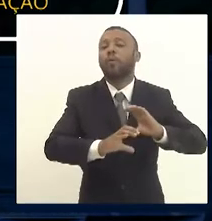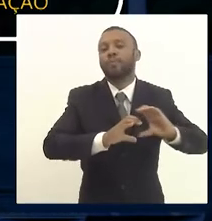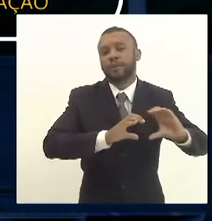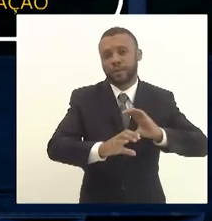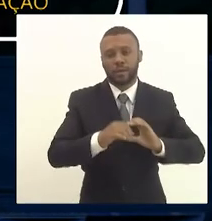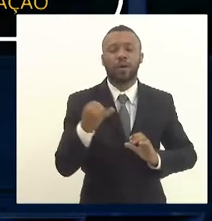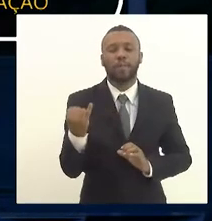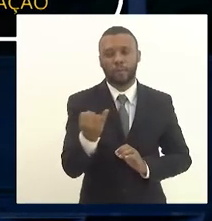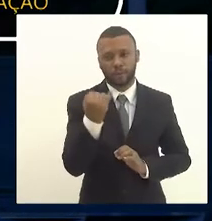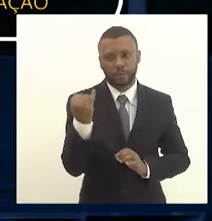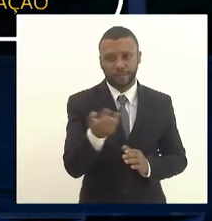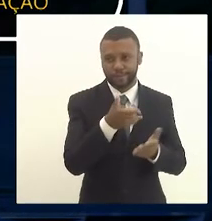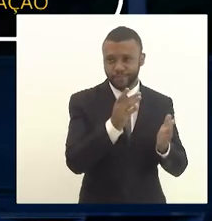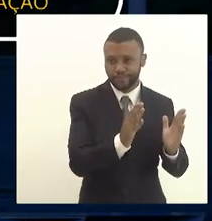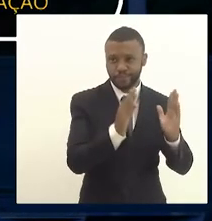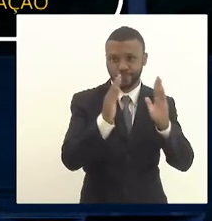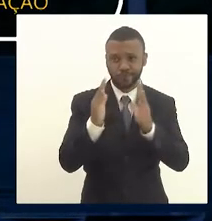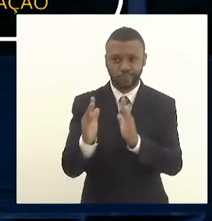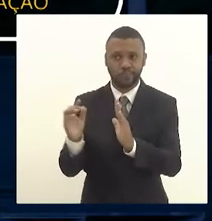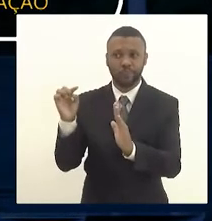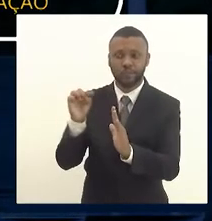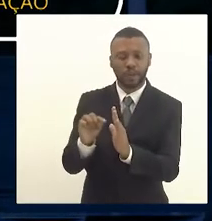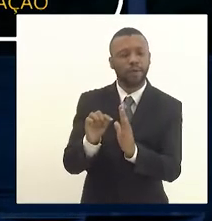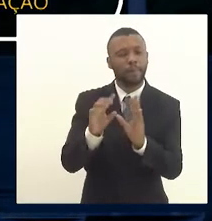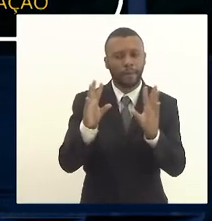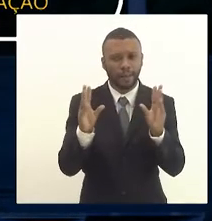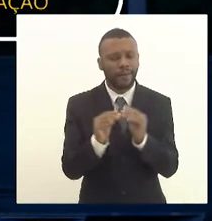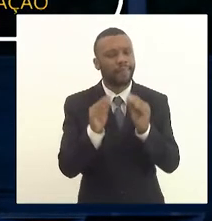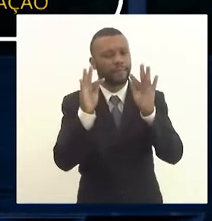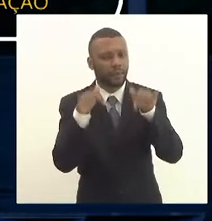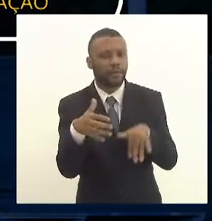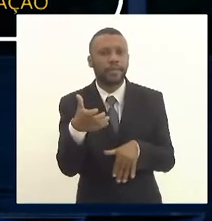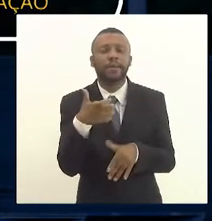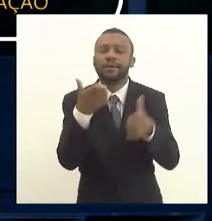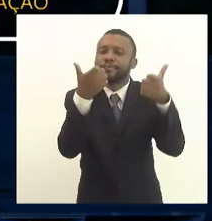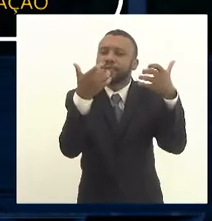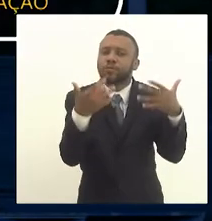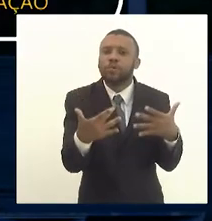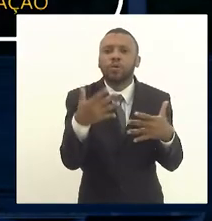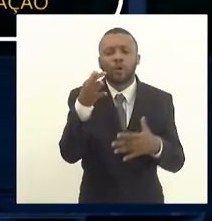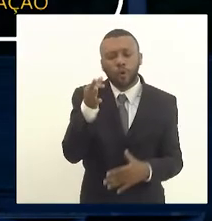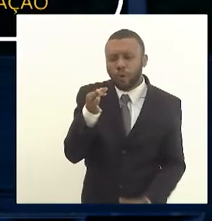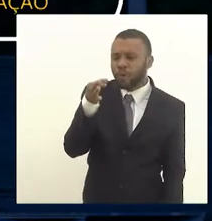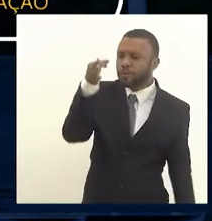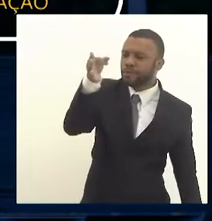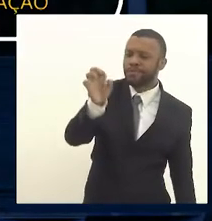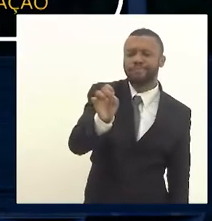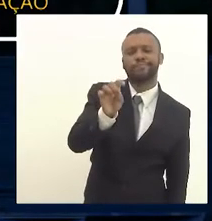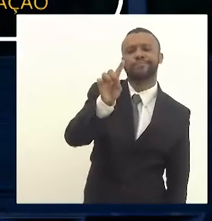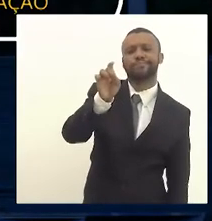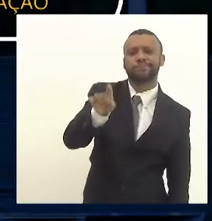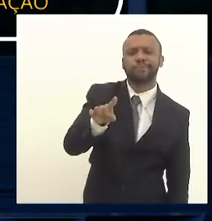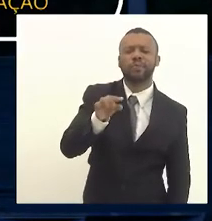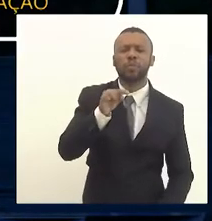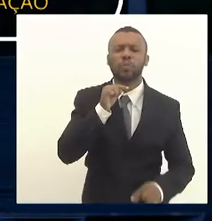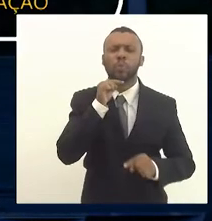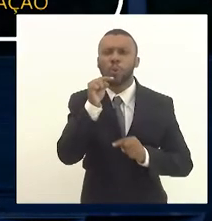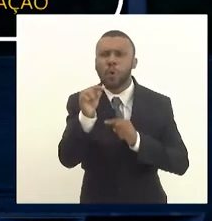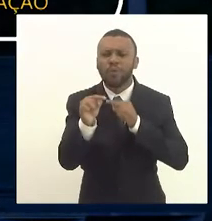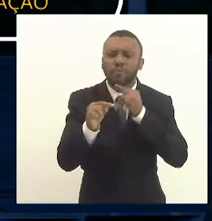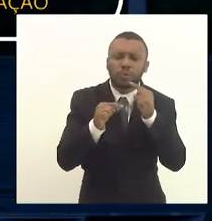para finalizar, eu queria colocar aqui uma provocação. As incertezas são muitas, mas eu gostaria aqui de